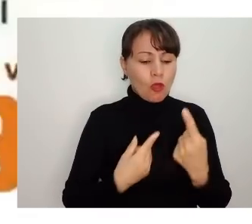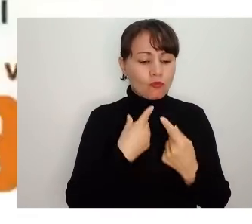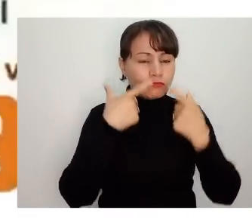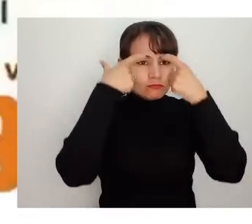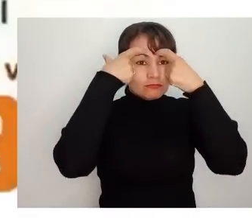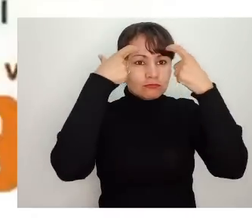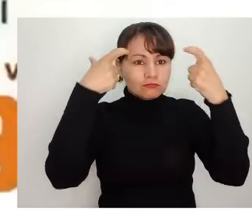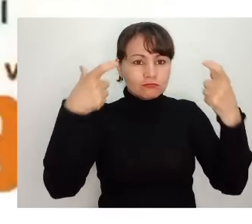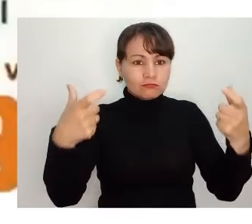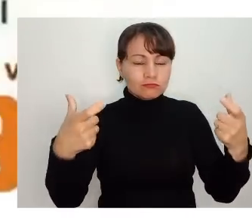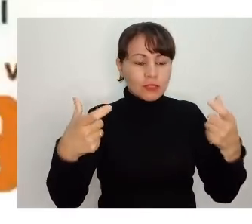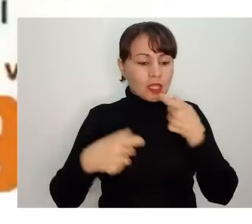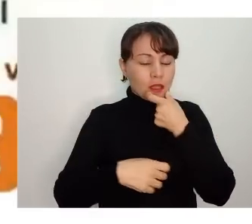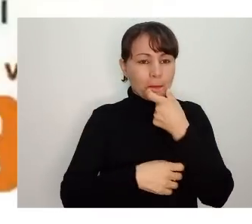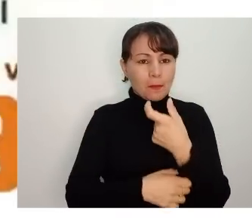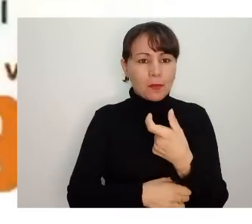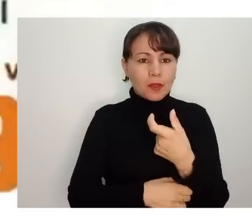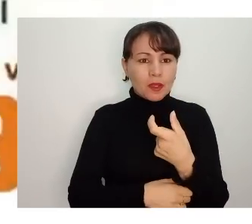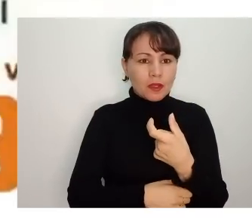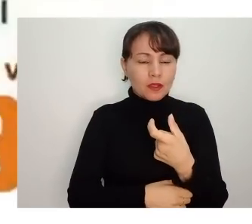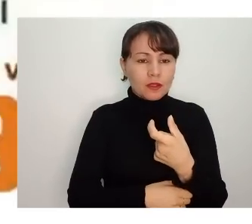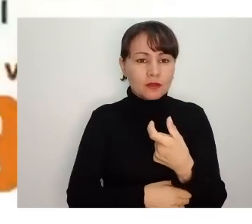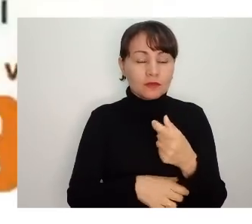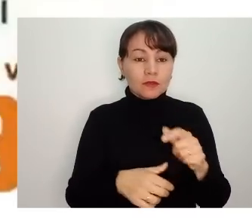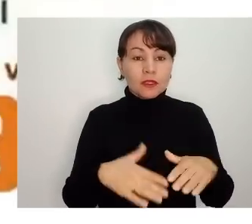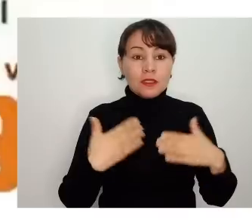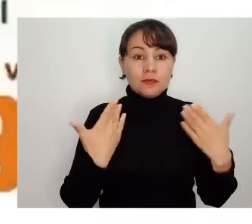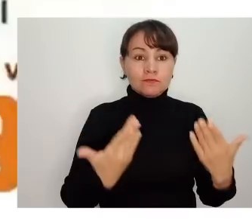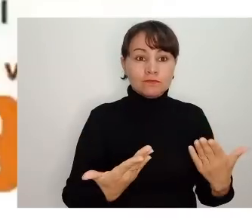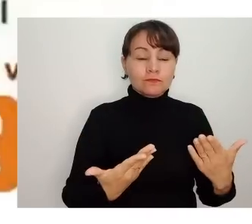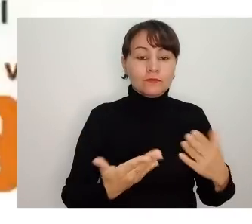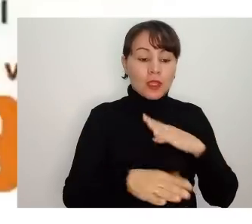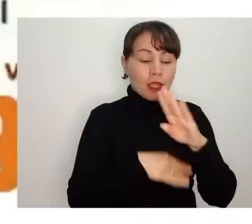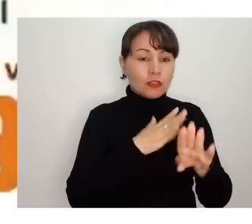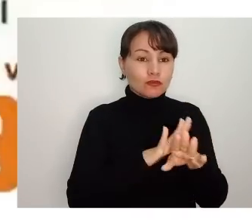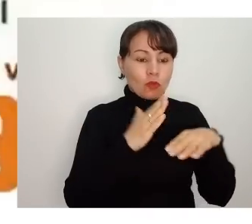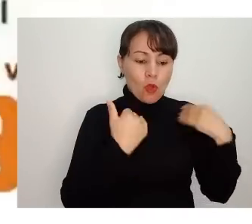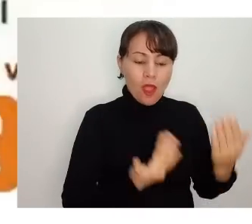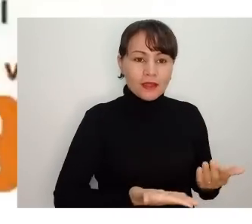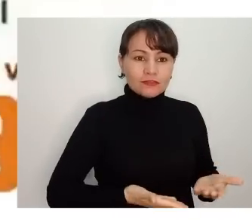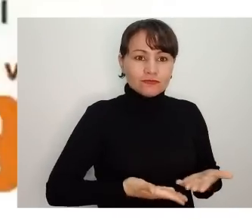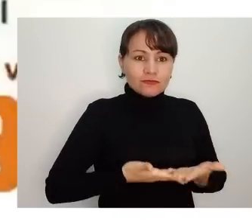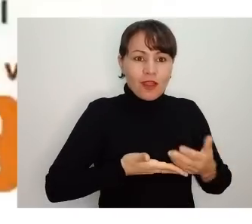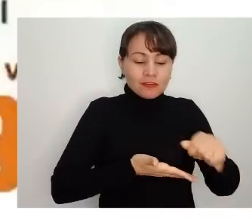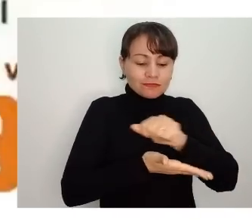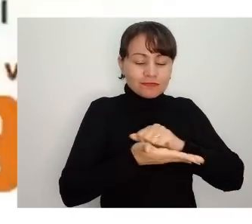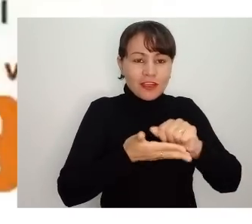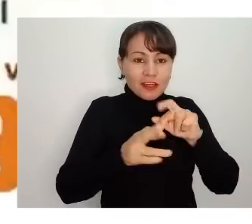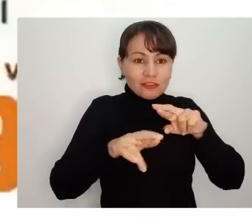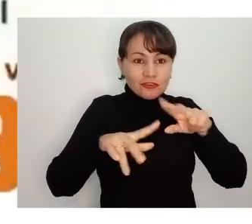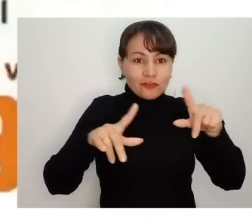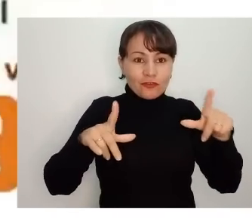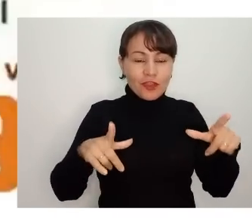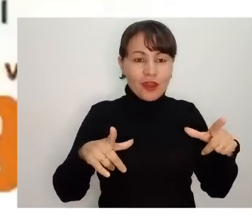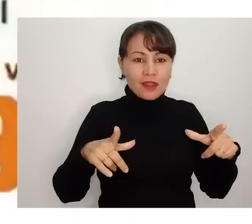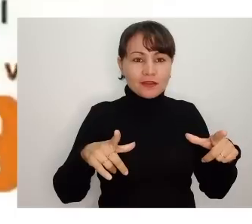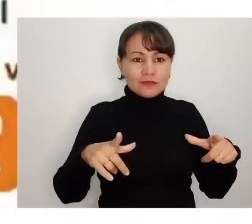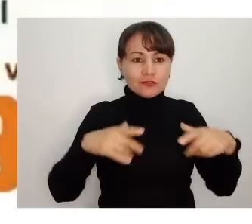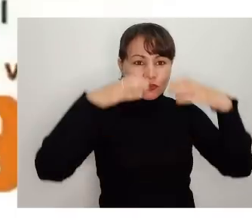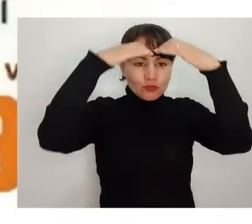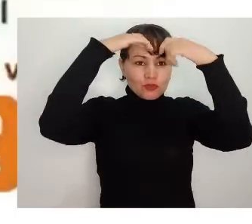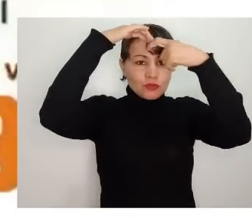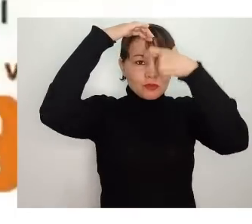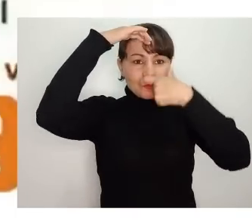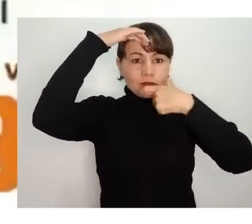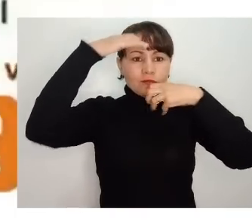ao reconhecimento da forma das palavras. Então, isso tudo é ativado áreas específicas do sistema